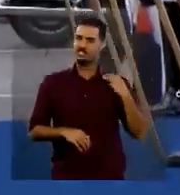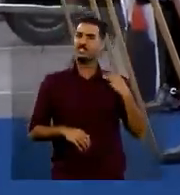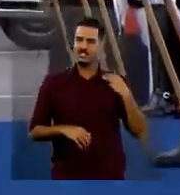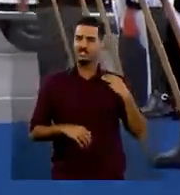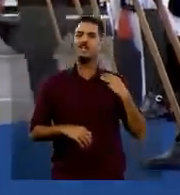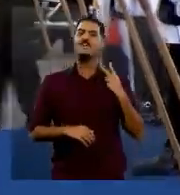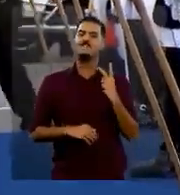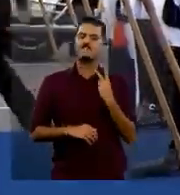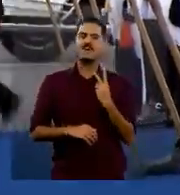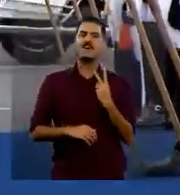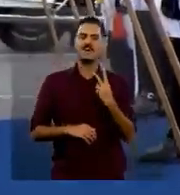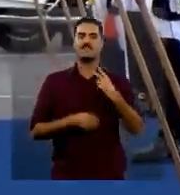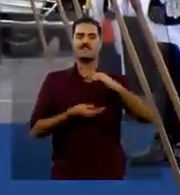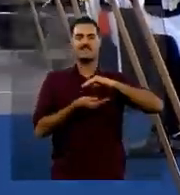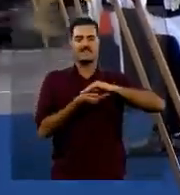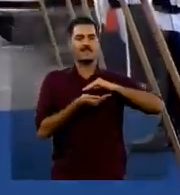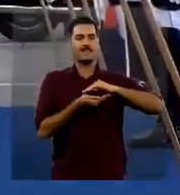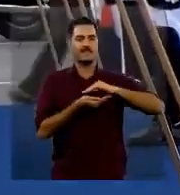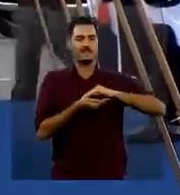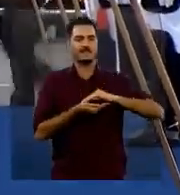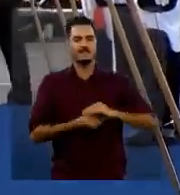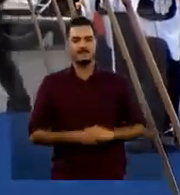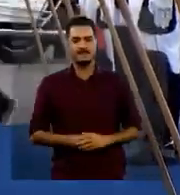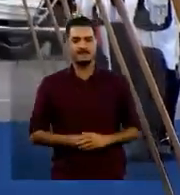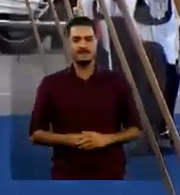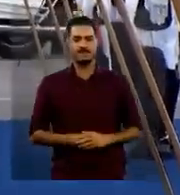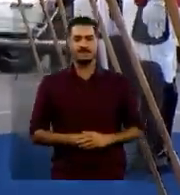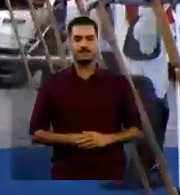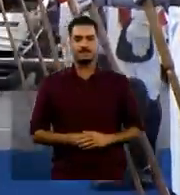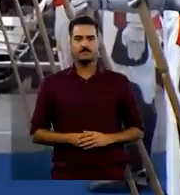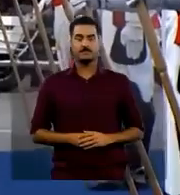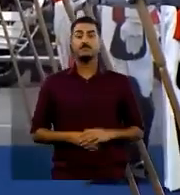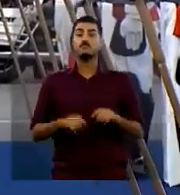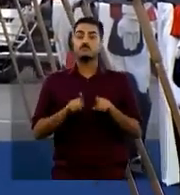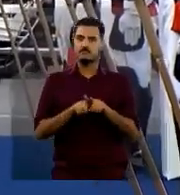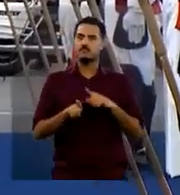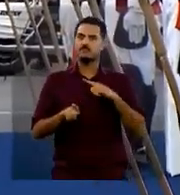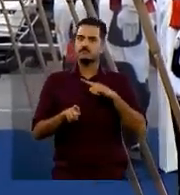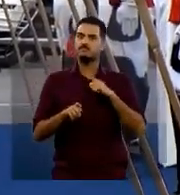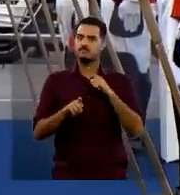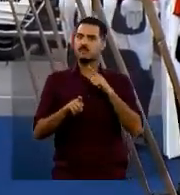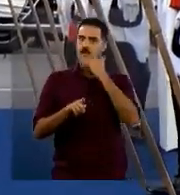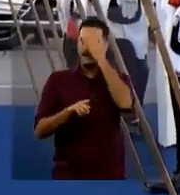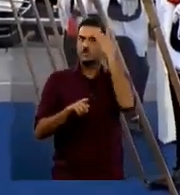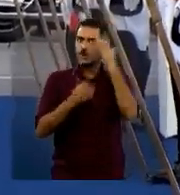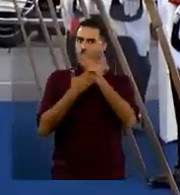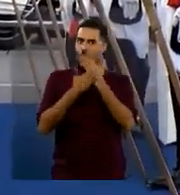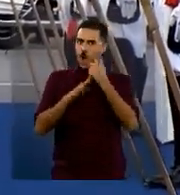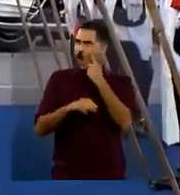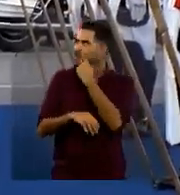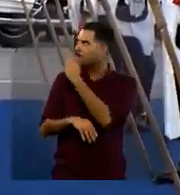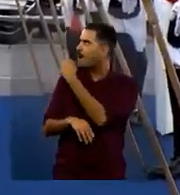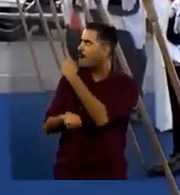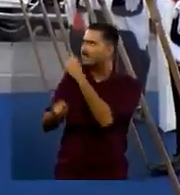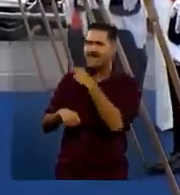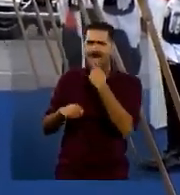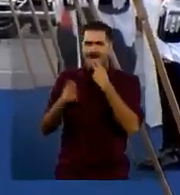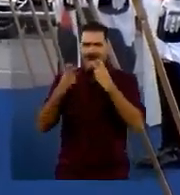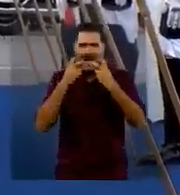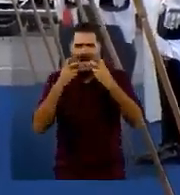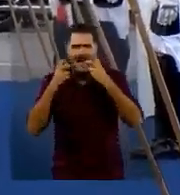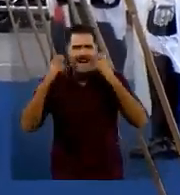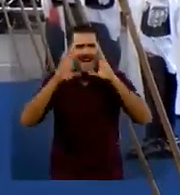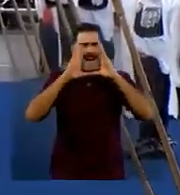no Itamaraty. Ainda tem boa parte de público ali atrás, é possível ouvir, né, a saudação